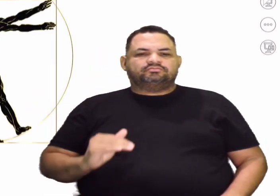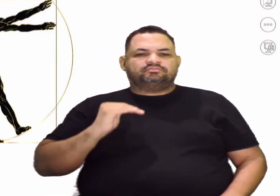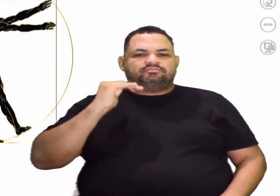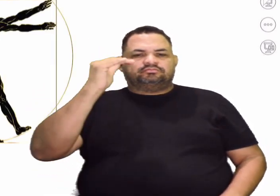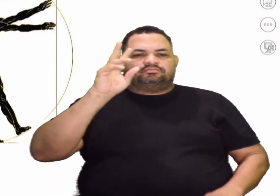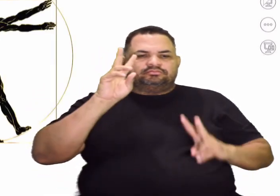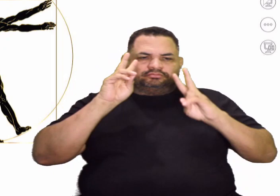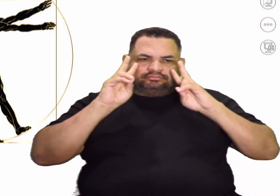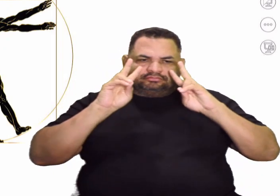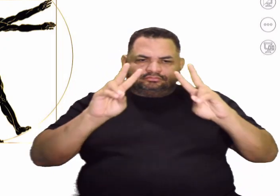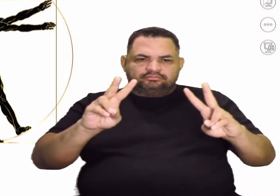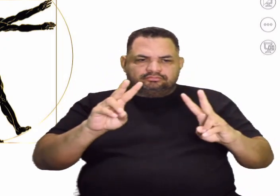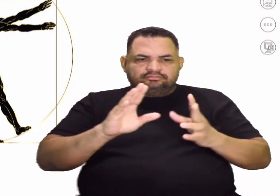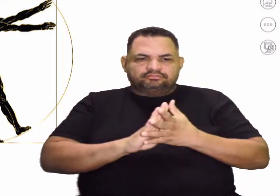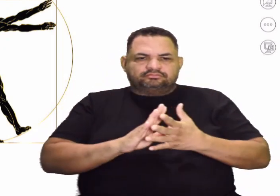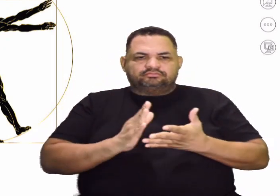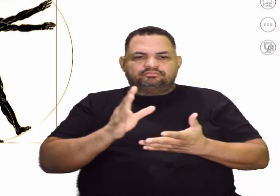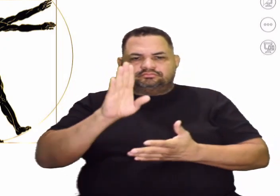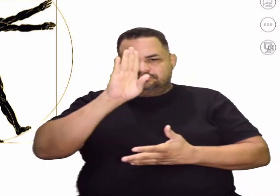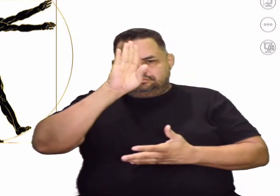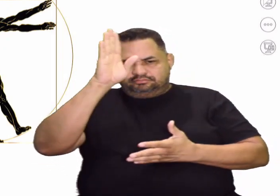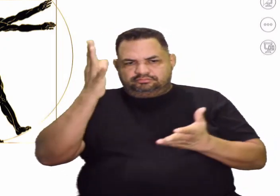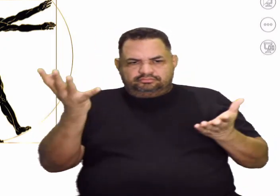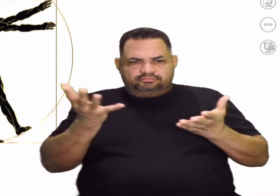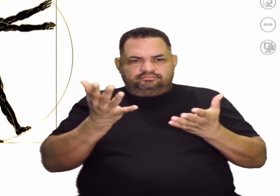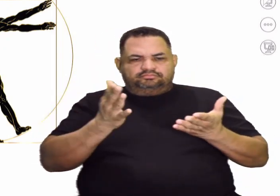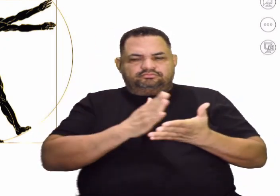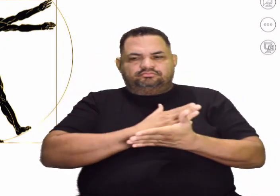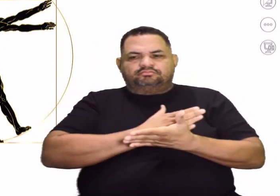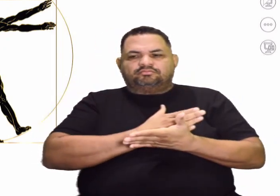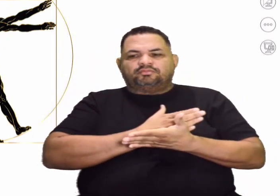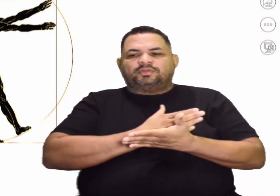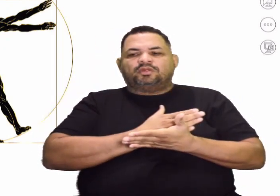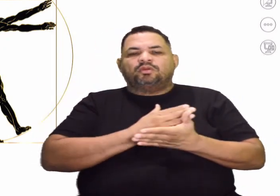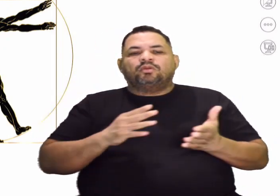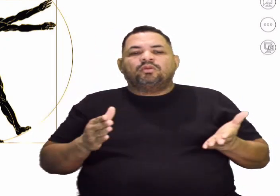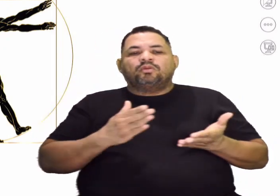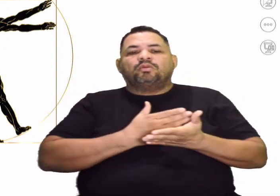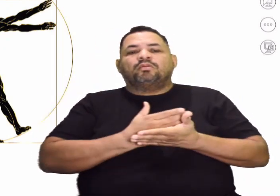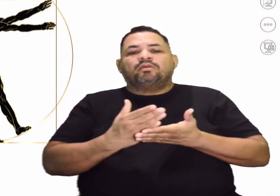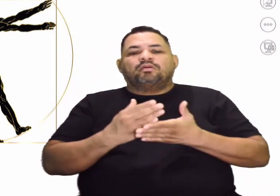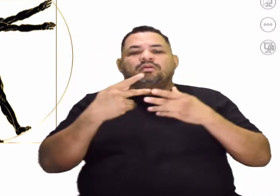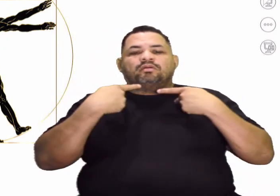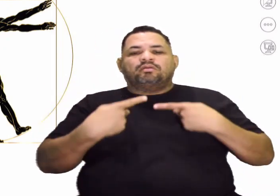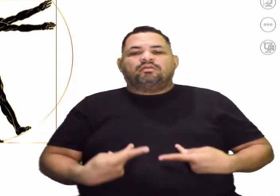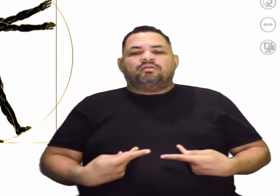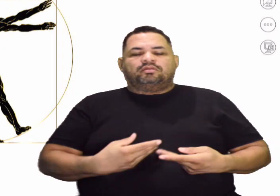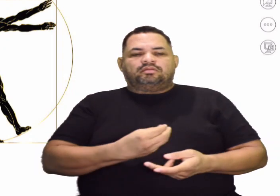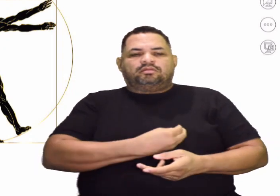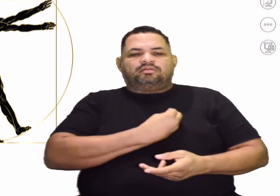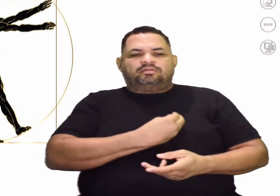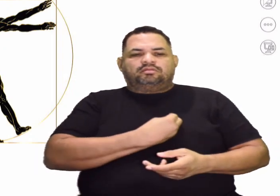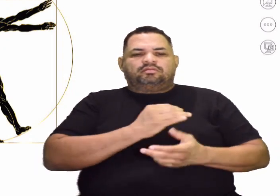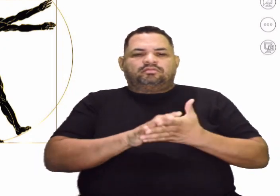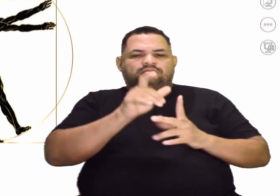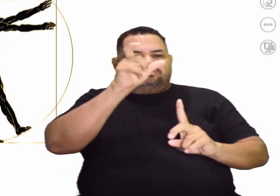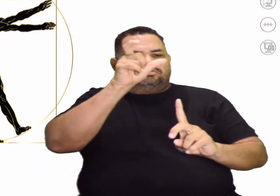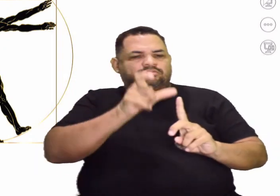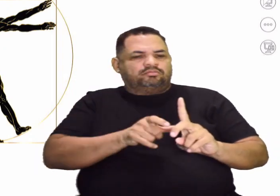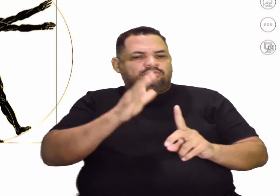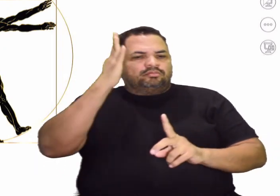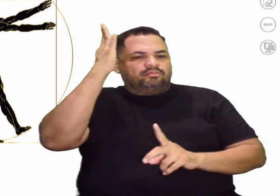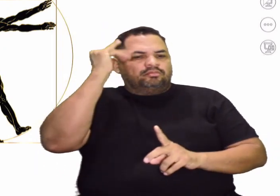Superando essa visão, a centralidade agora se coloca na iniciativa humana, na vida ativa de um sujeito que